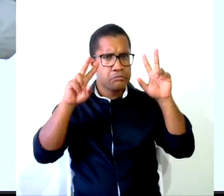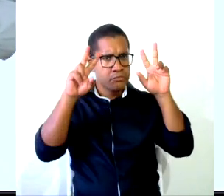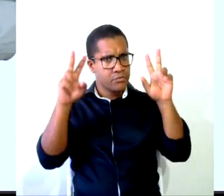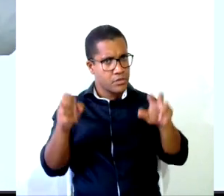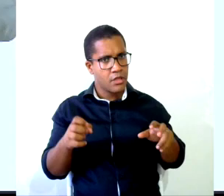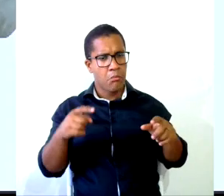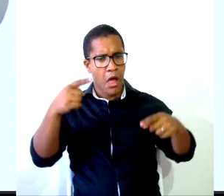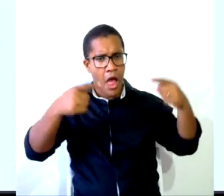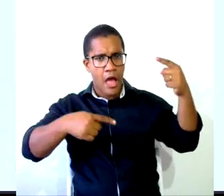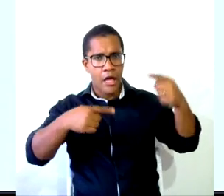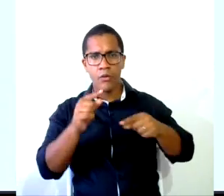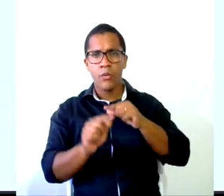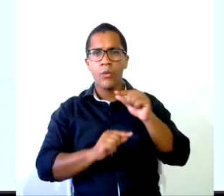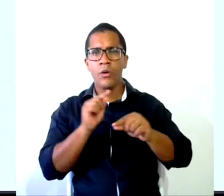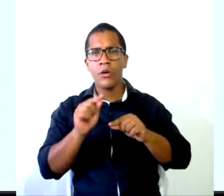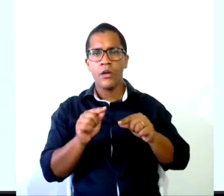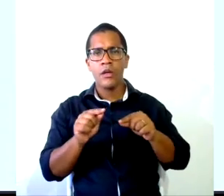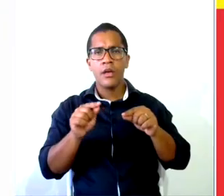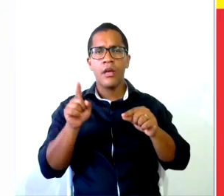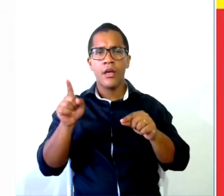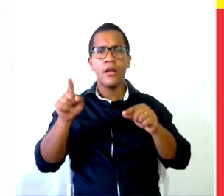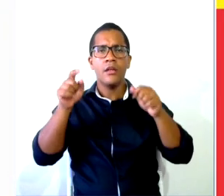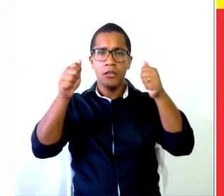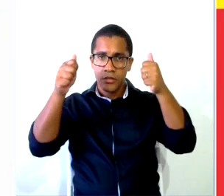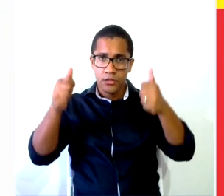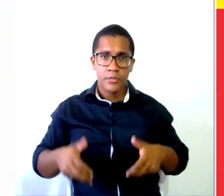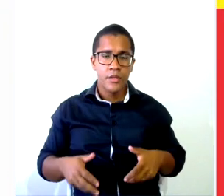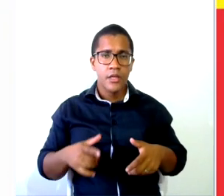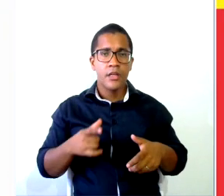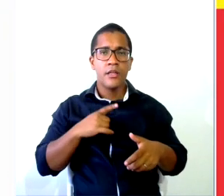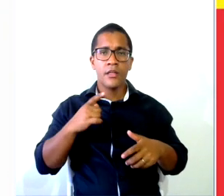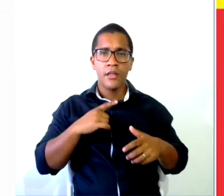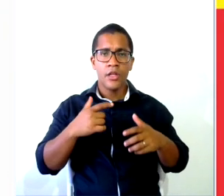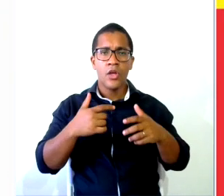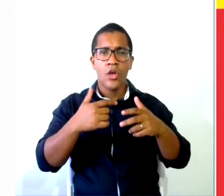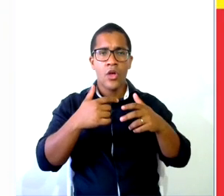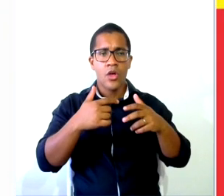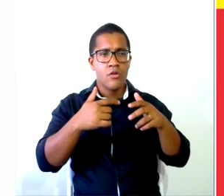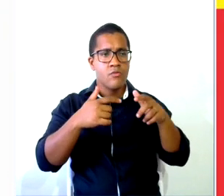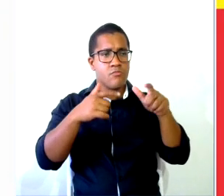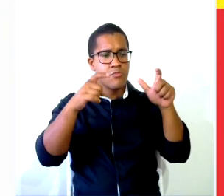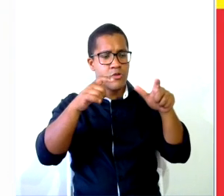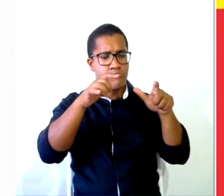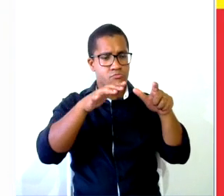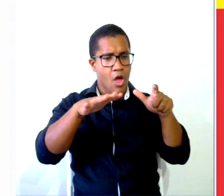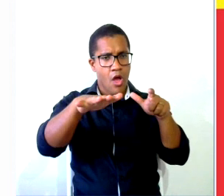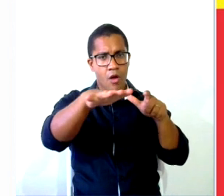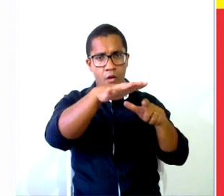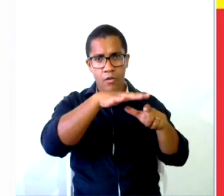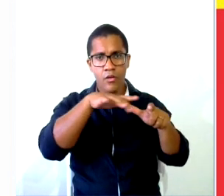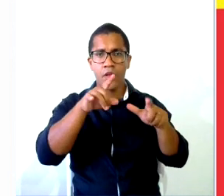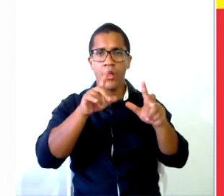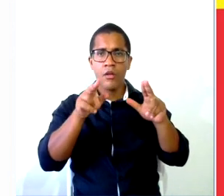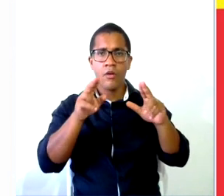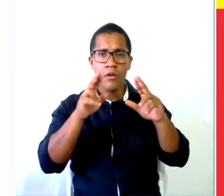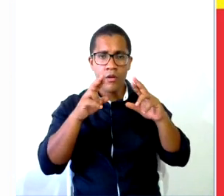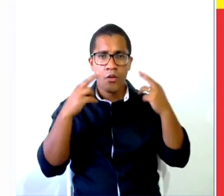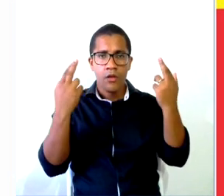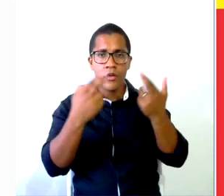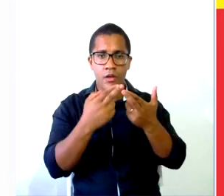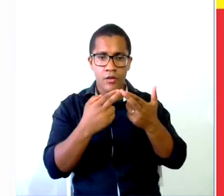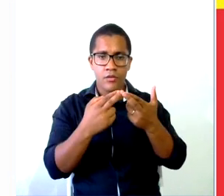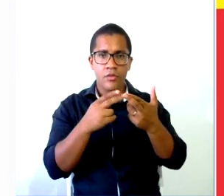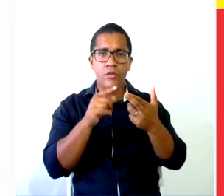discussão. Então, Aristóteles diz o seguinte: as propriedades são uma reunião de instrumentos